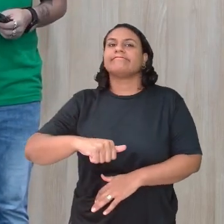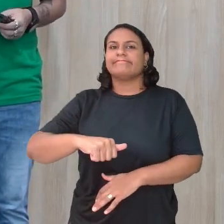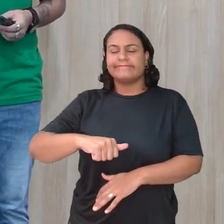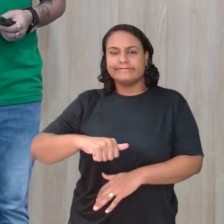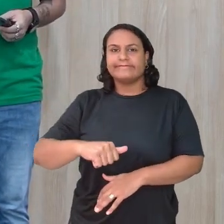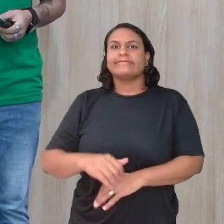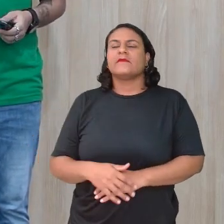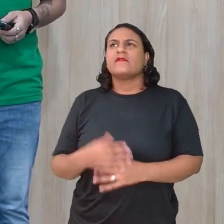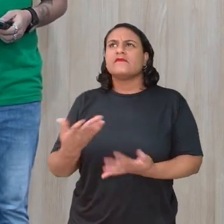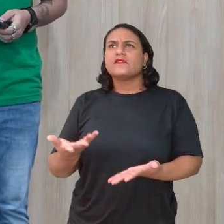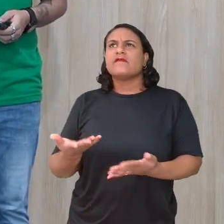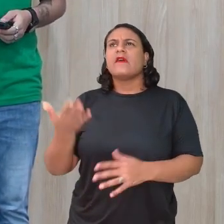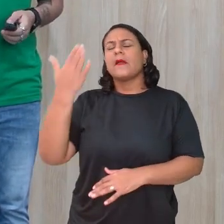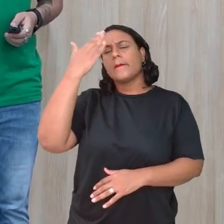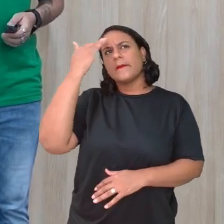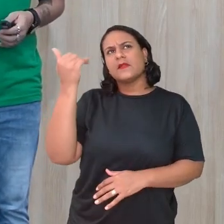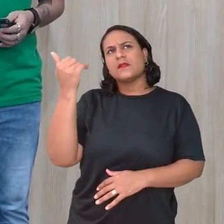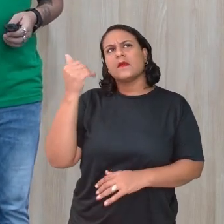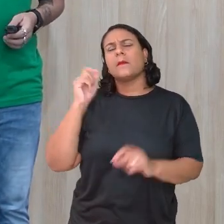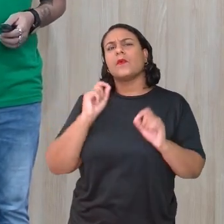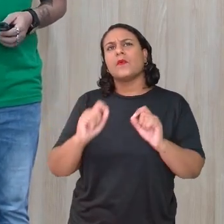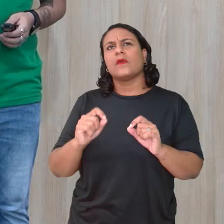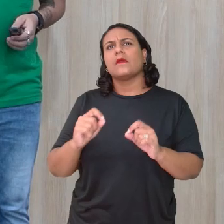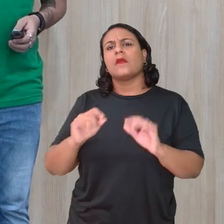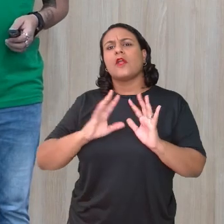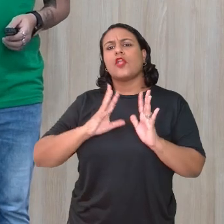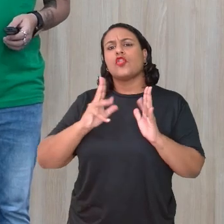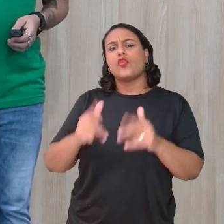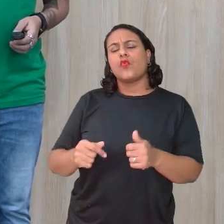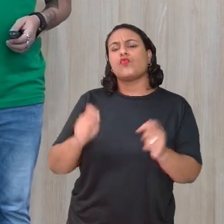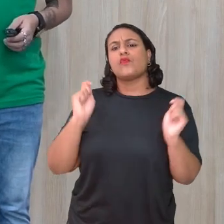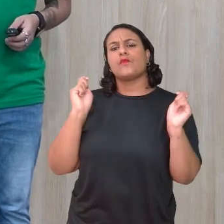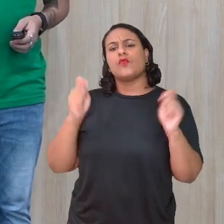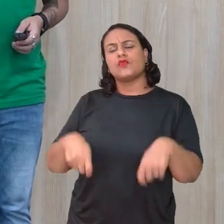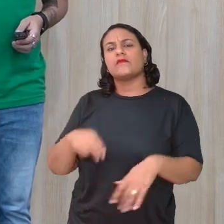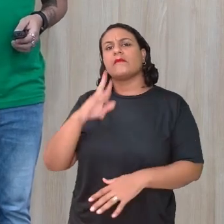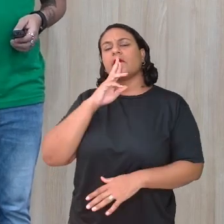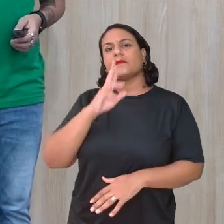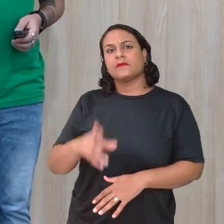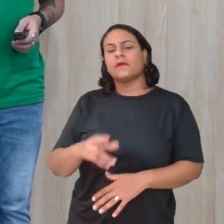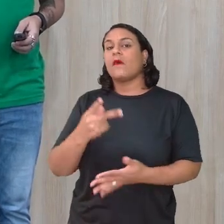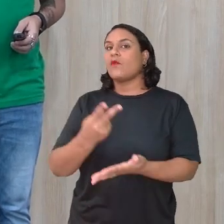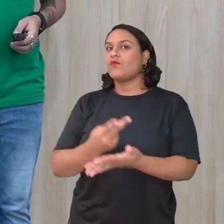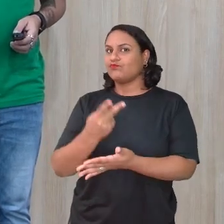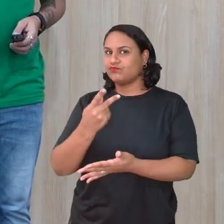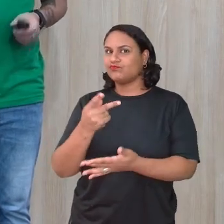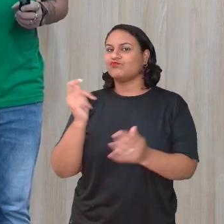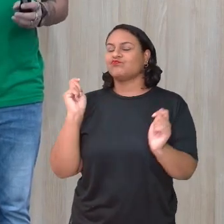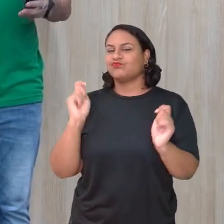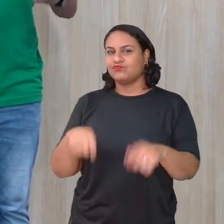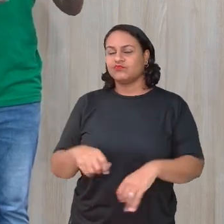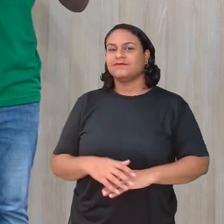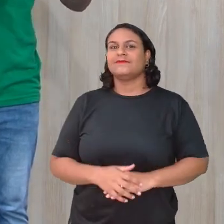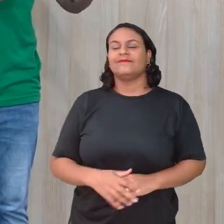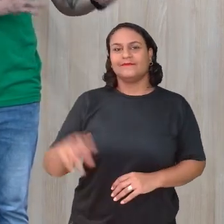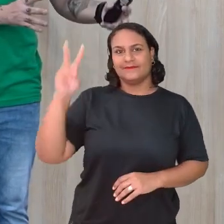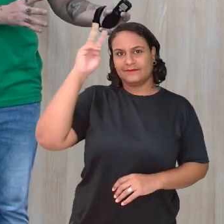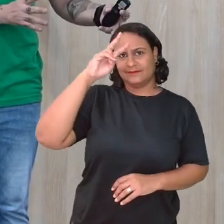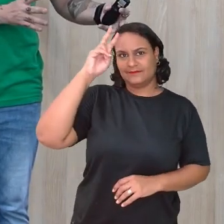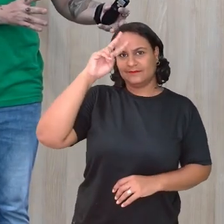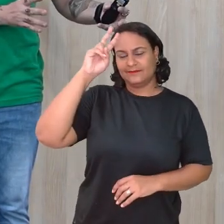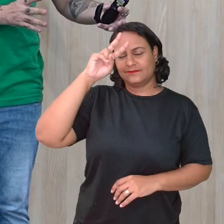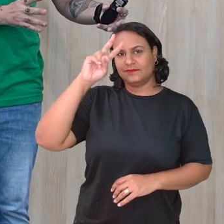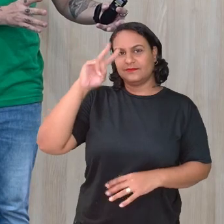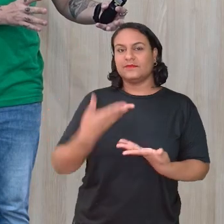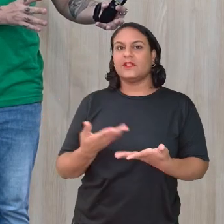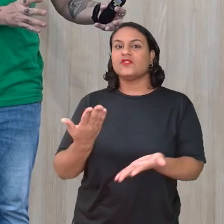e você vai dizer quais todos os possíveis resultados que possam acontecer, bom? Lembrando do que a gente trabalhou